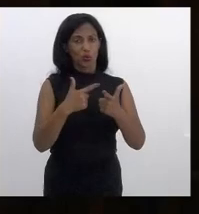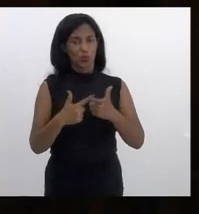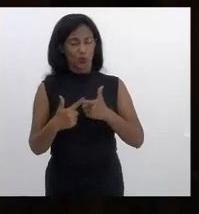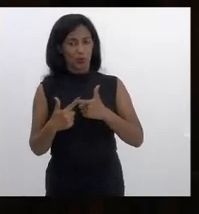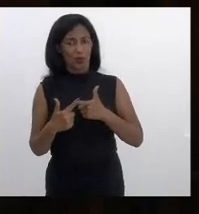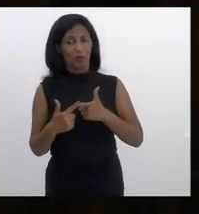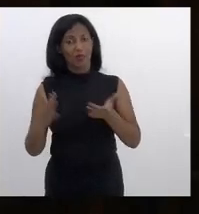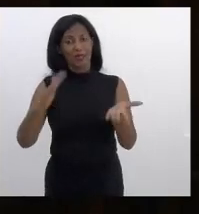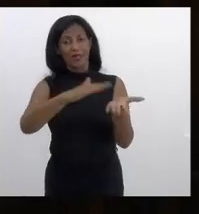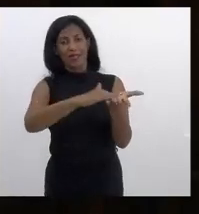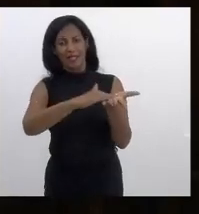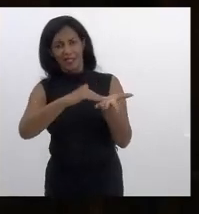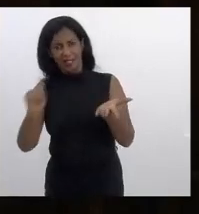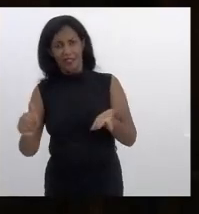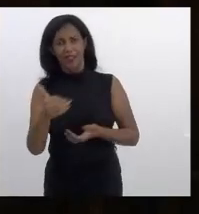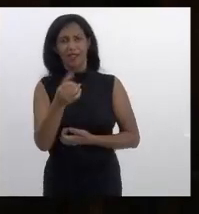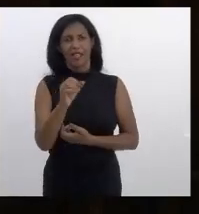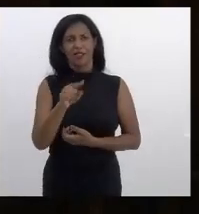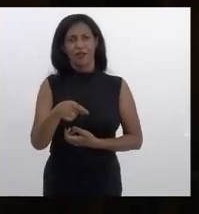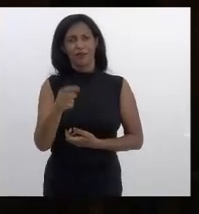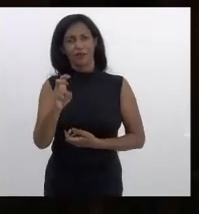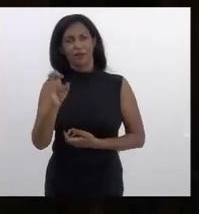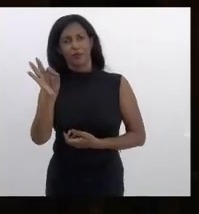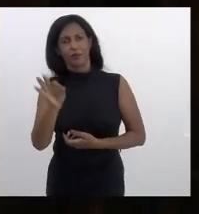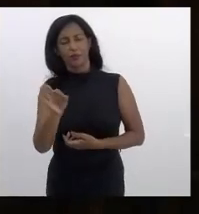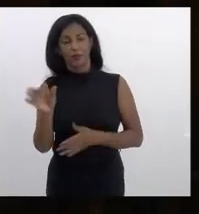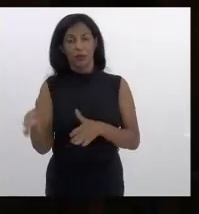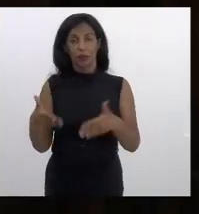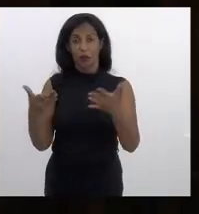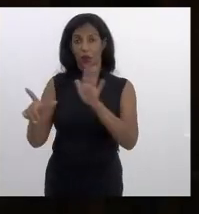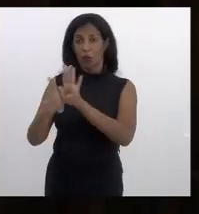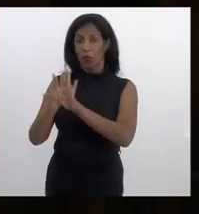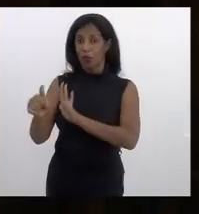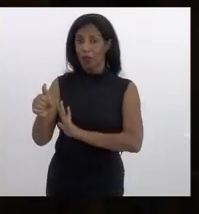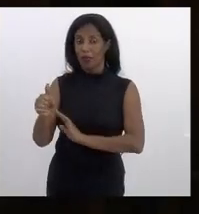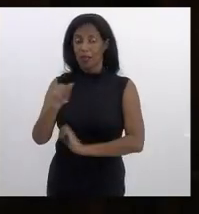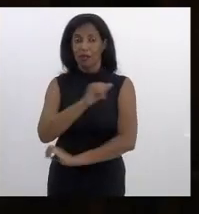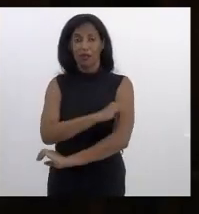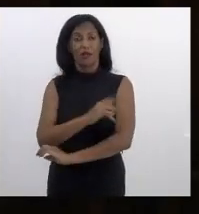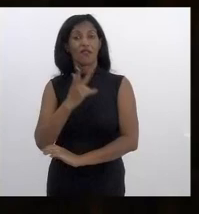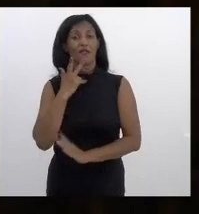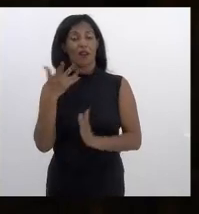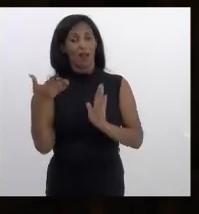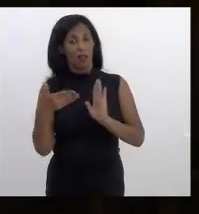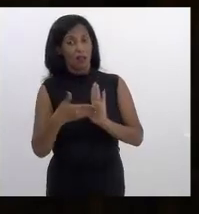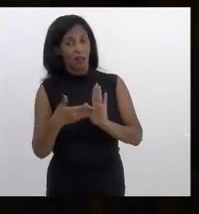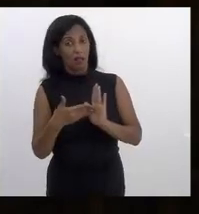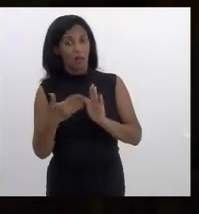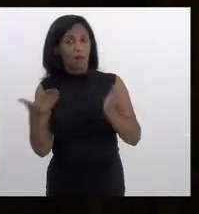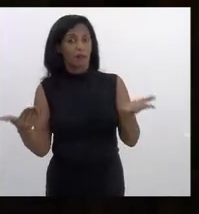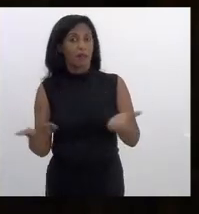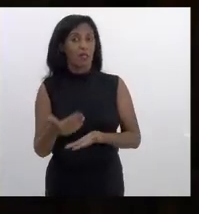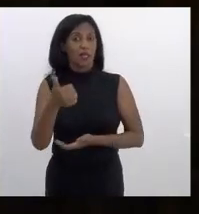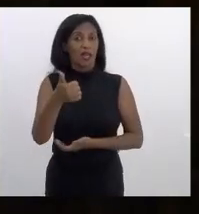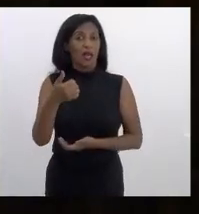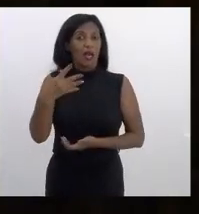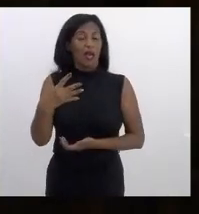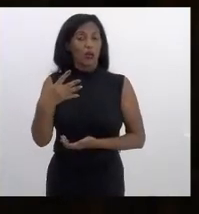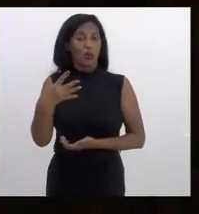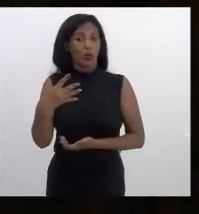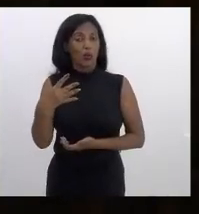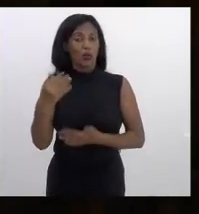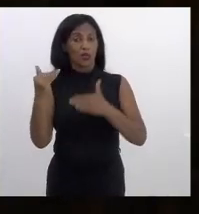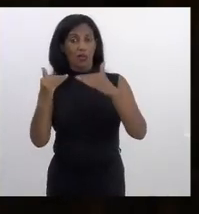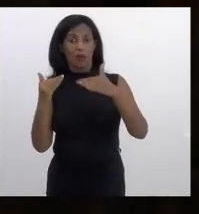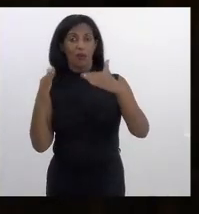tem aí retirados aí seus 10,5 por cento enquanto a lei do Rio de Janeiro de es que deveria ser 14 sobre o que o